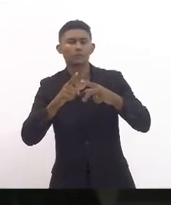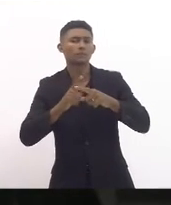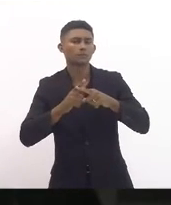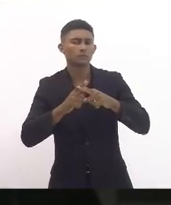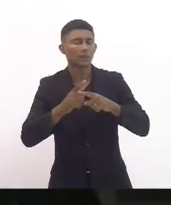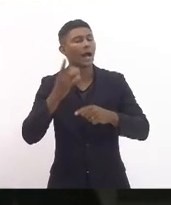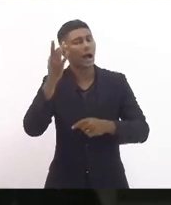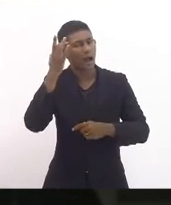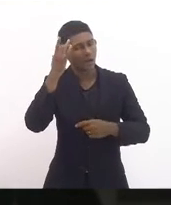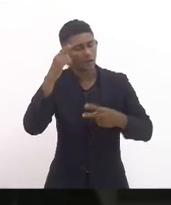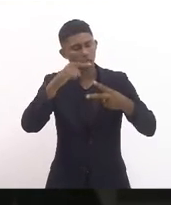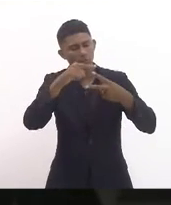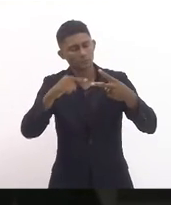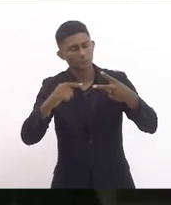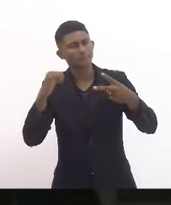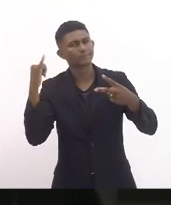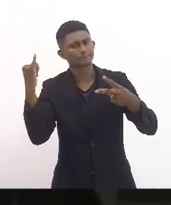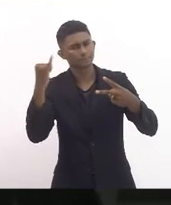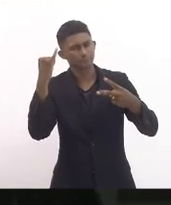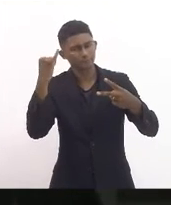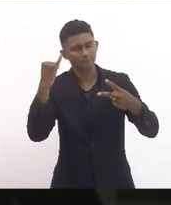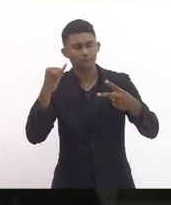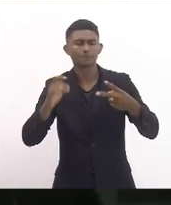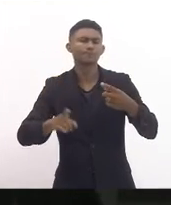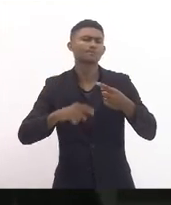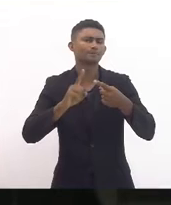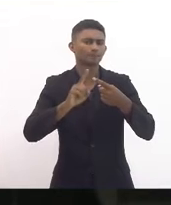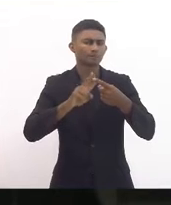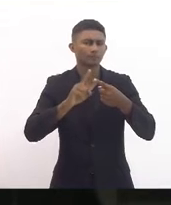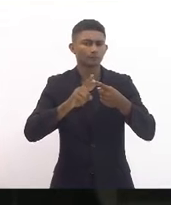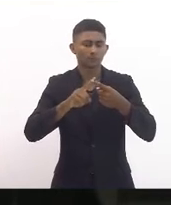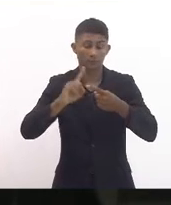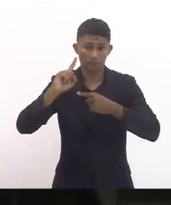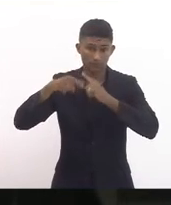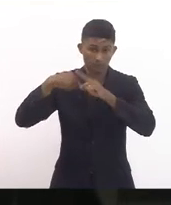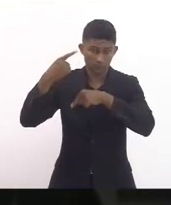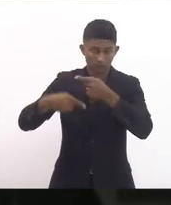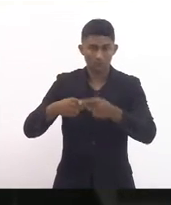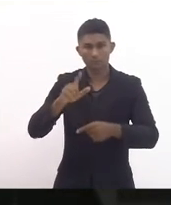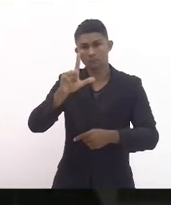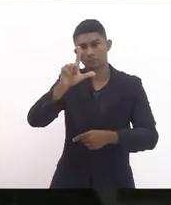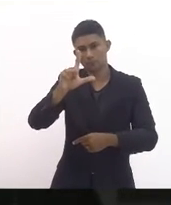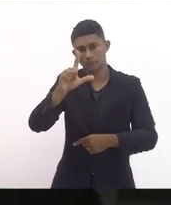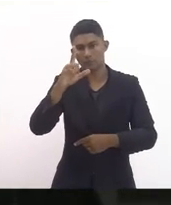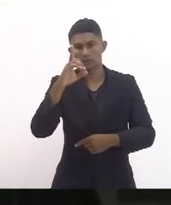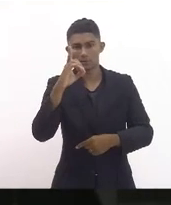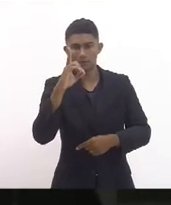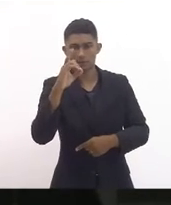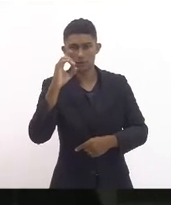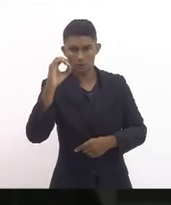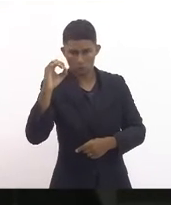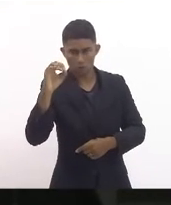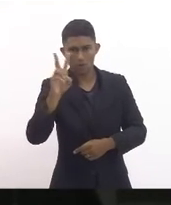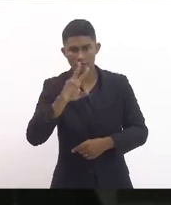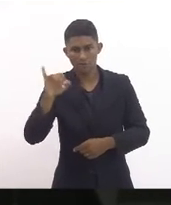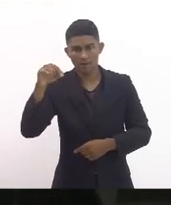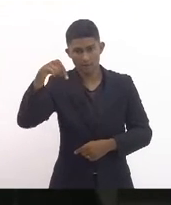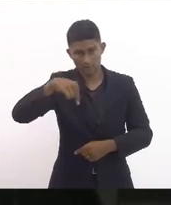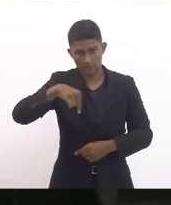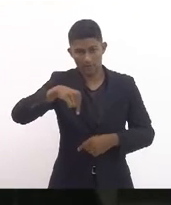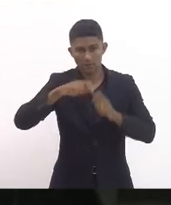e quando a ele deu ar Viera debate aqui em plenário antes de receber as emendas por duas